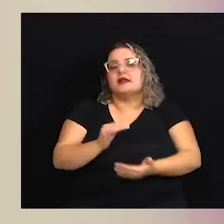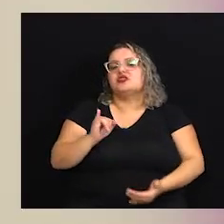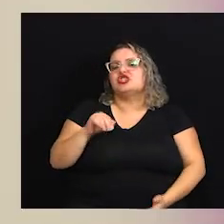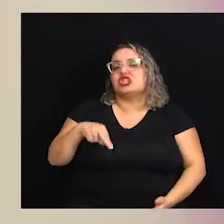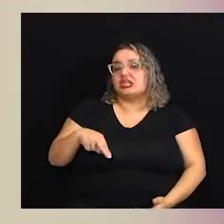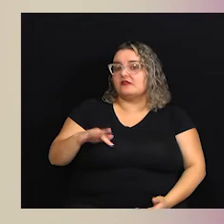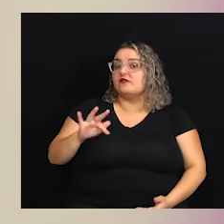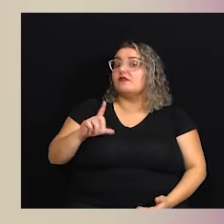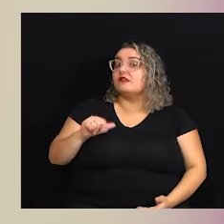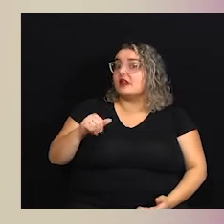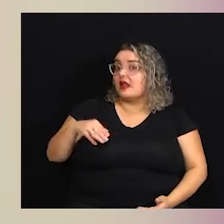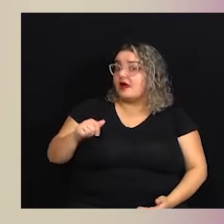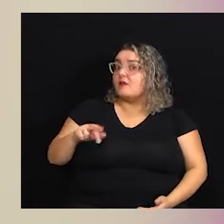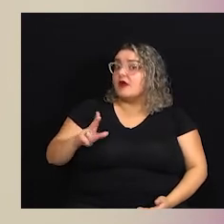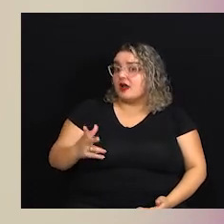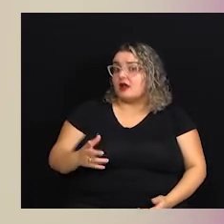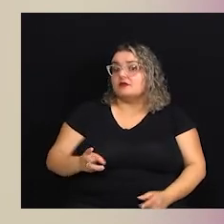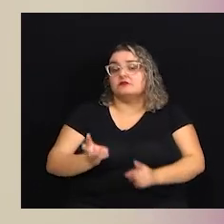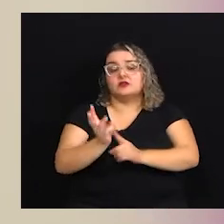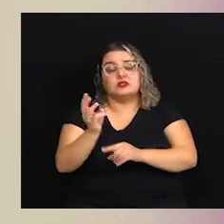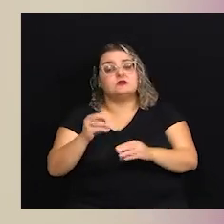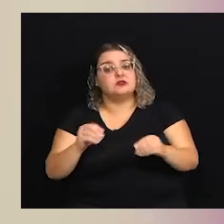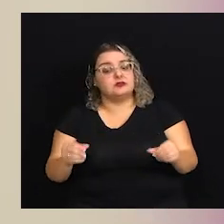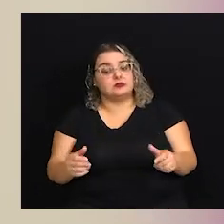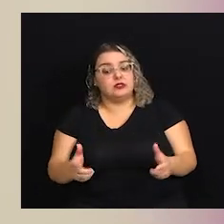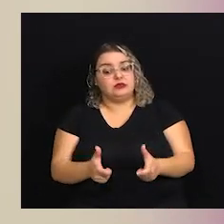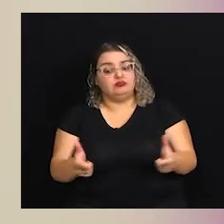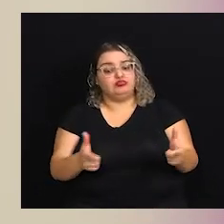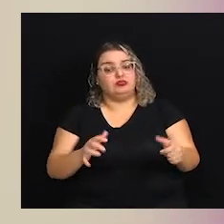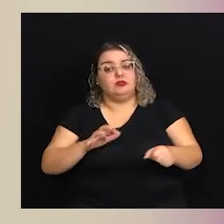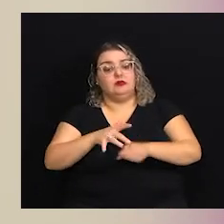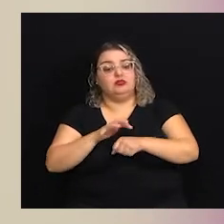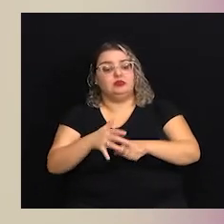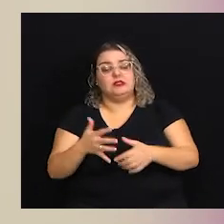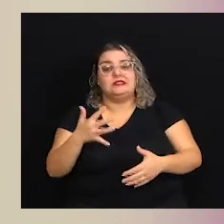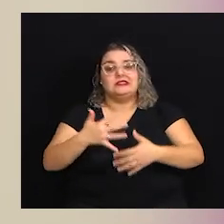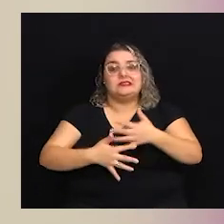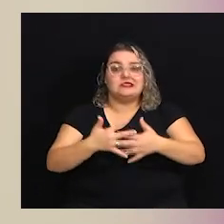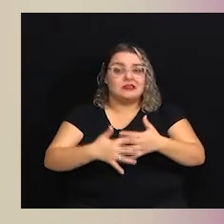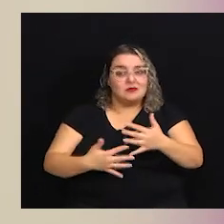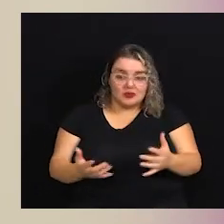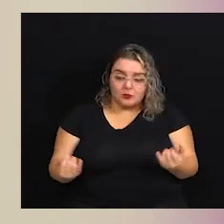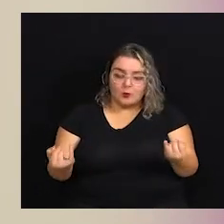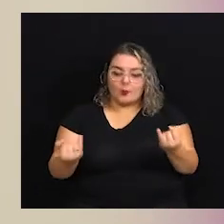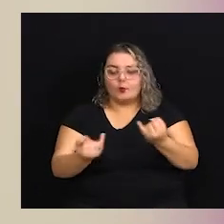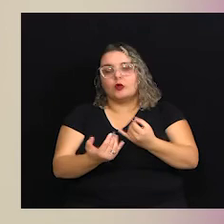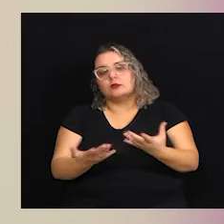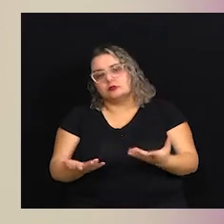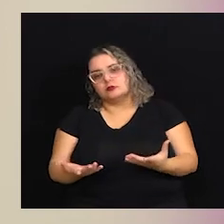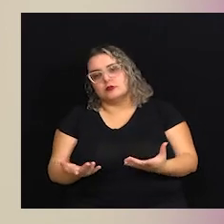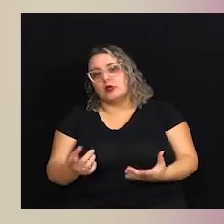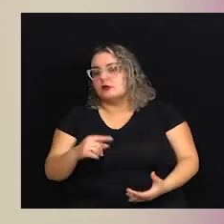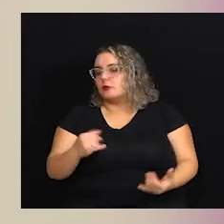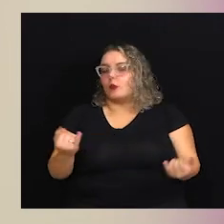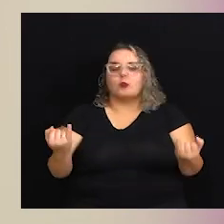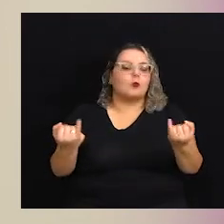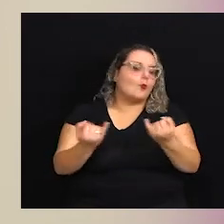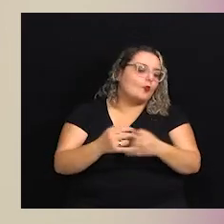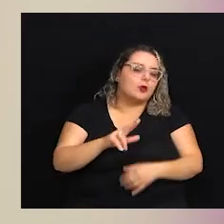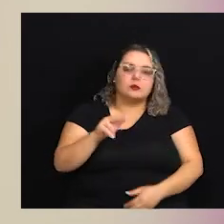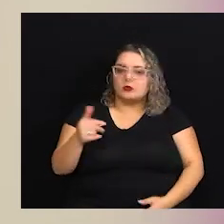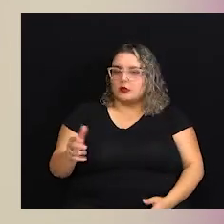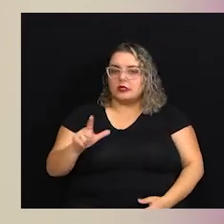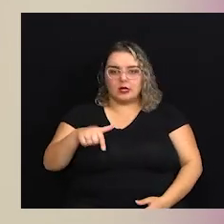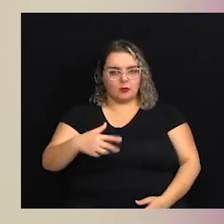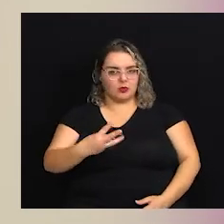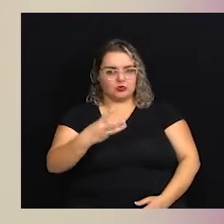alimentos inflamatórios, por exemplo, eu citei a farinha de trigo, essa inflamação impede que ela emagreça. Então, entra naquele ciclo, ó, você não vai emagrecer